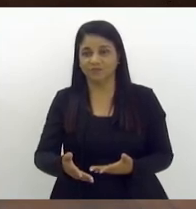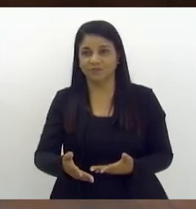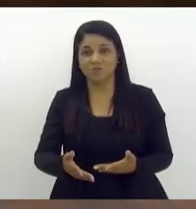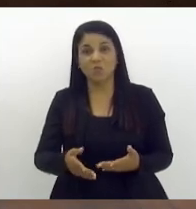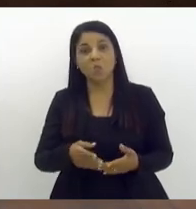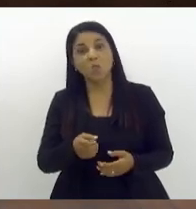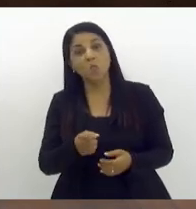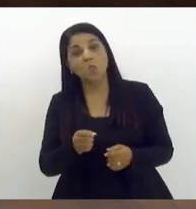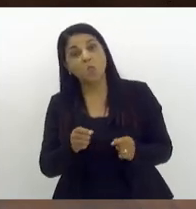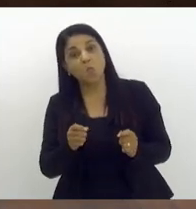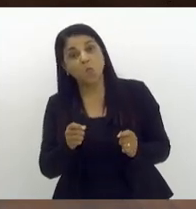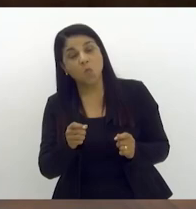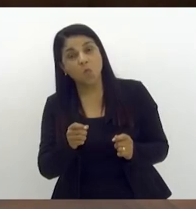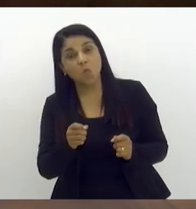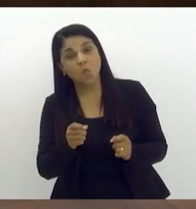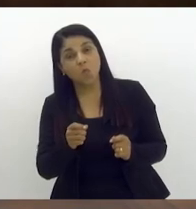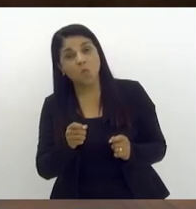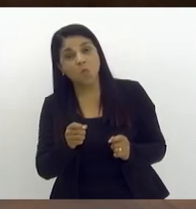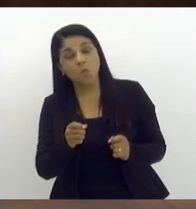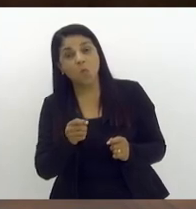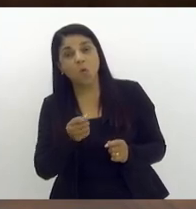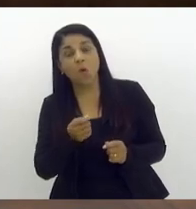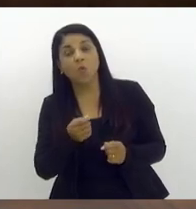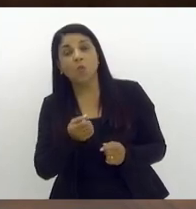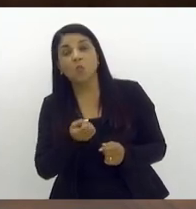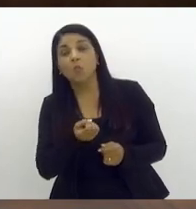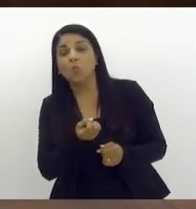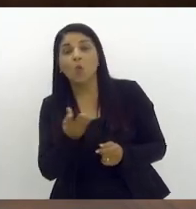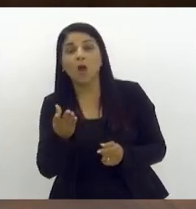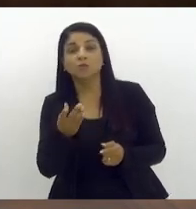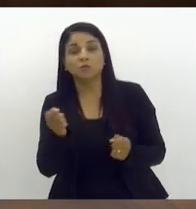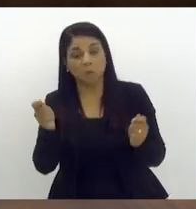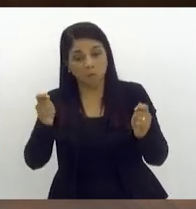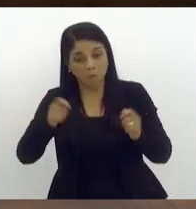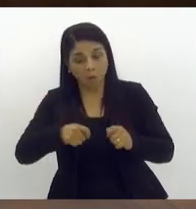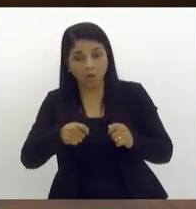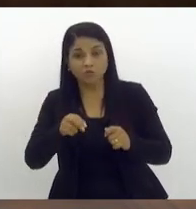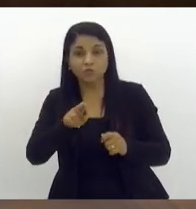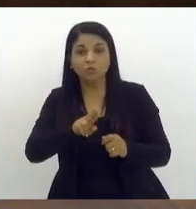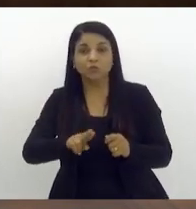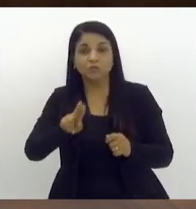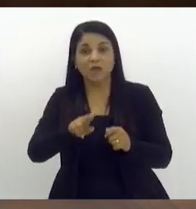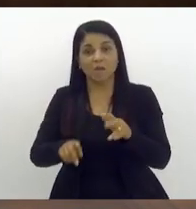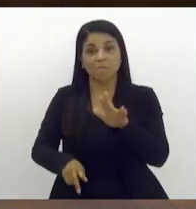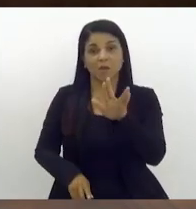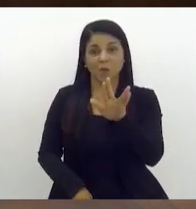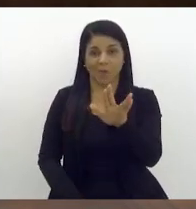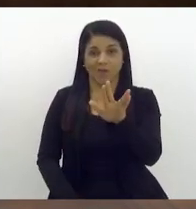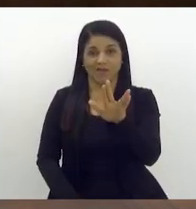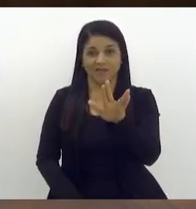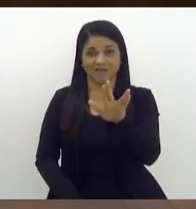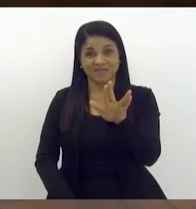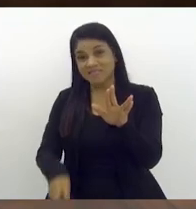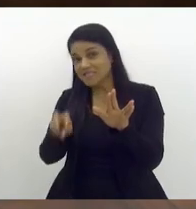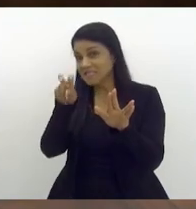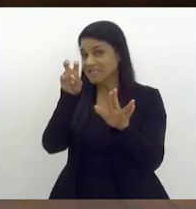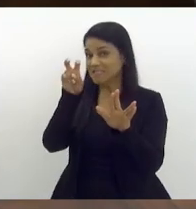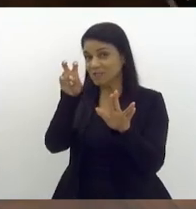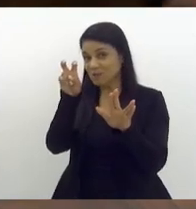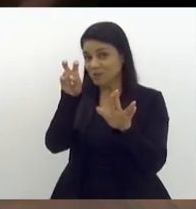pode estar portando. Uma cargazinha. 5 já tem voto a favor. 5